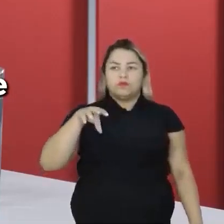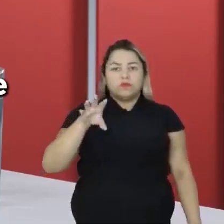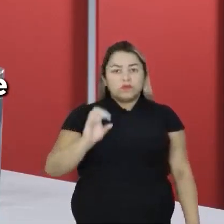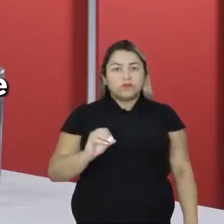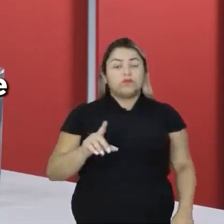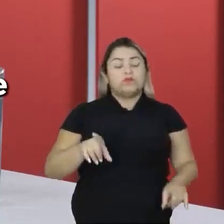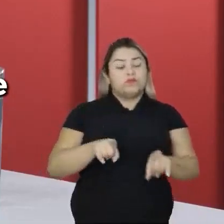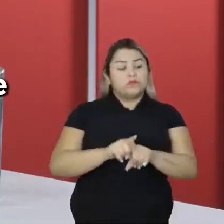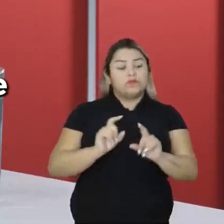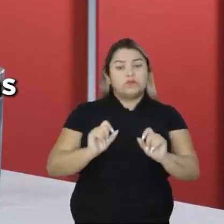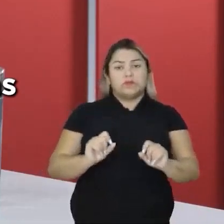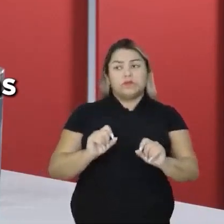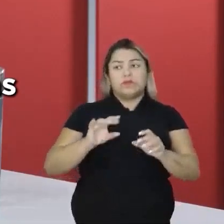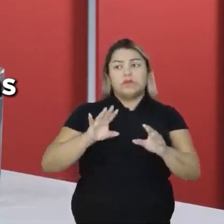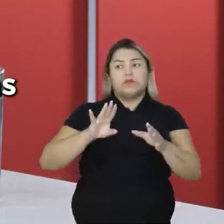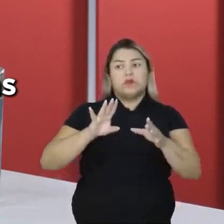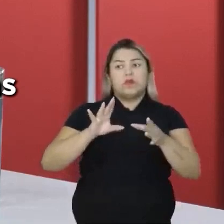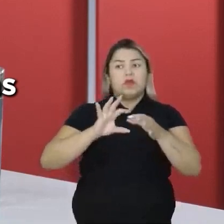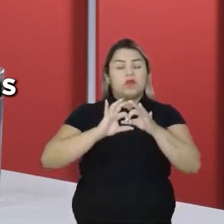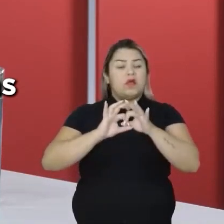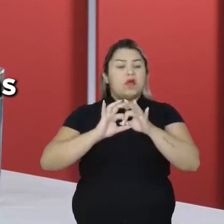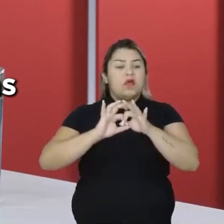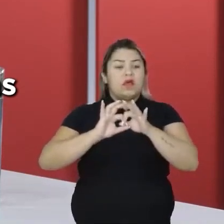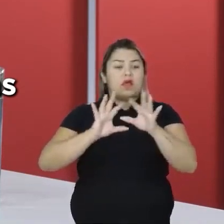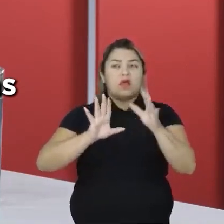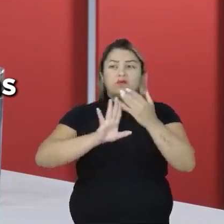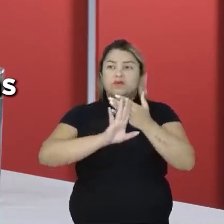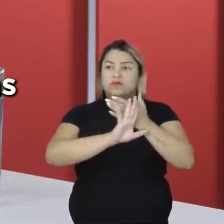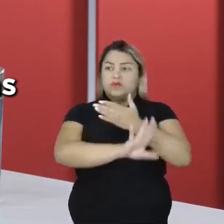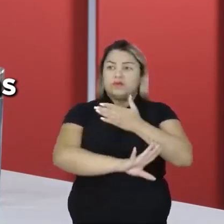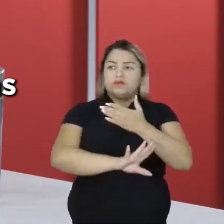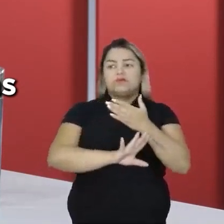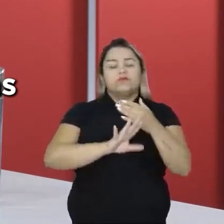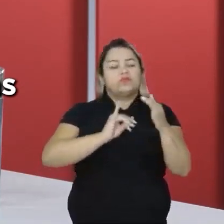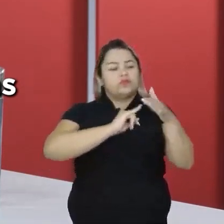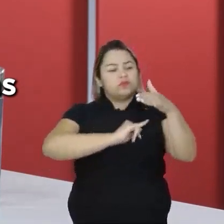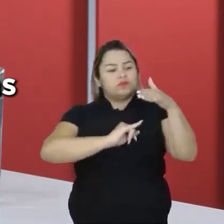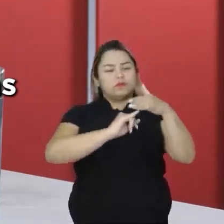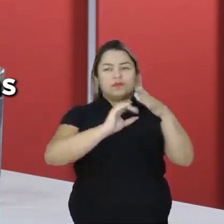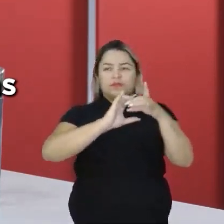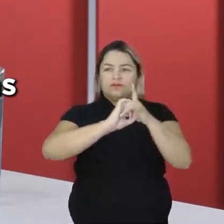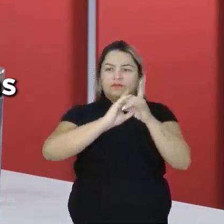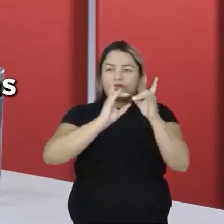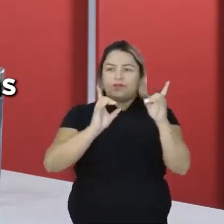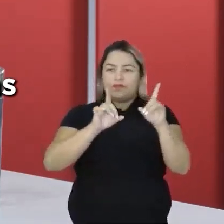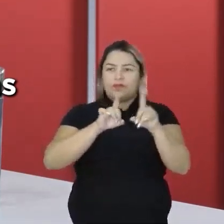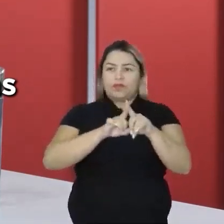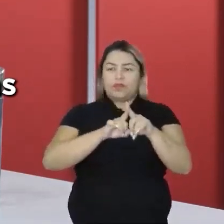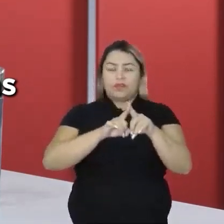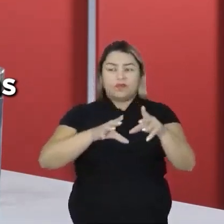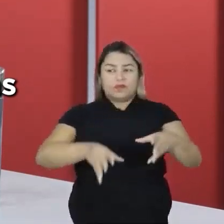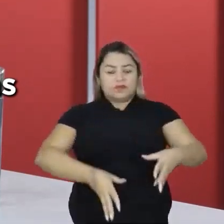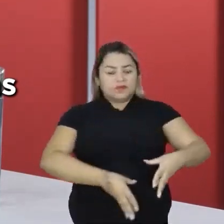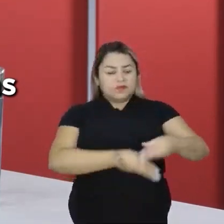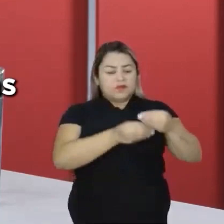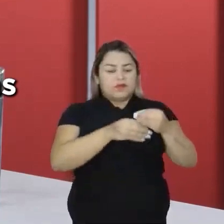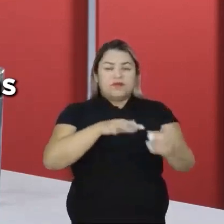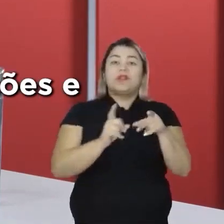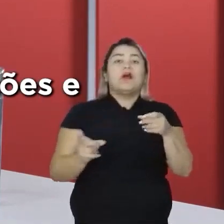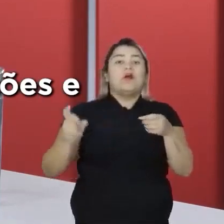governo que está tentando livrar as instituições democráticas dessa infiltração